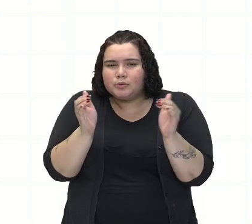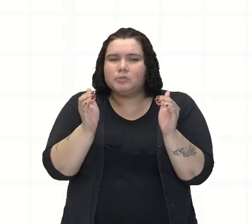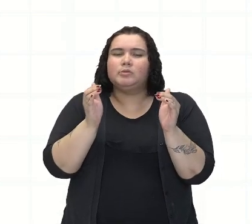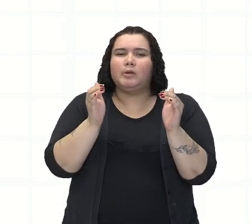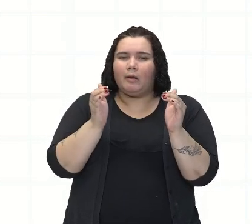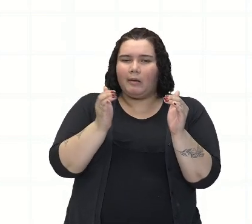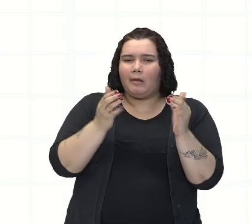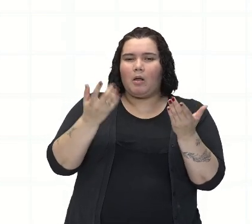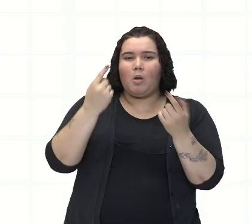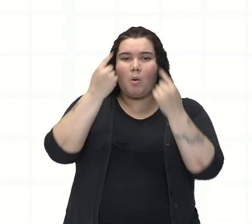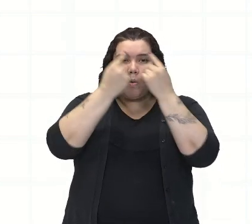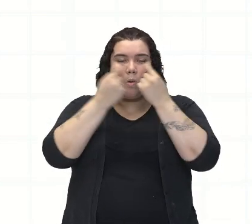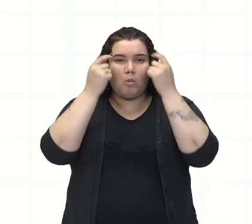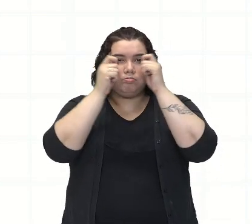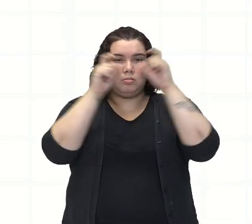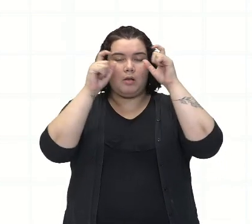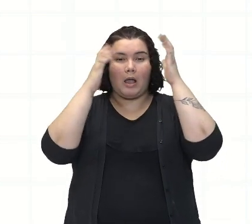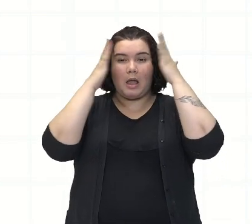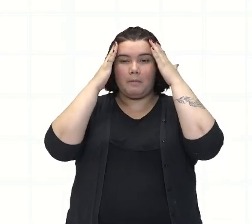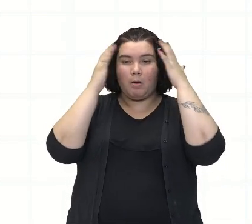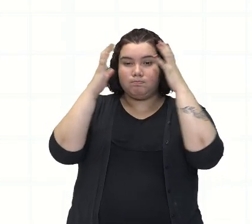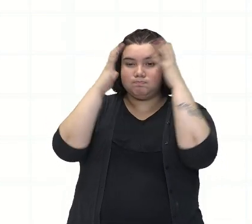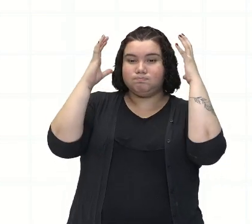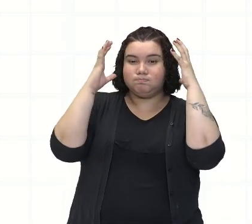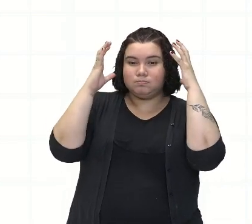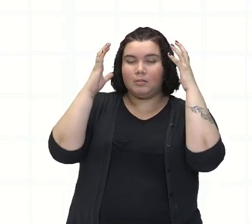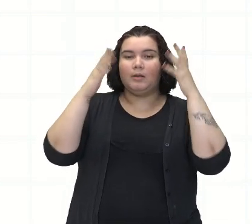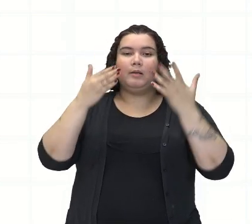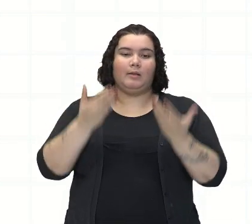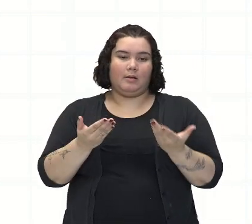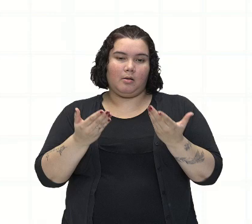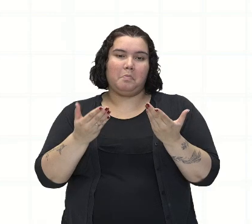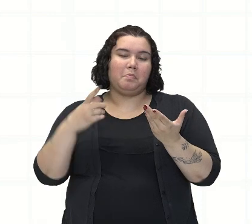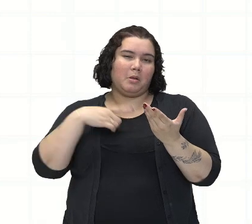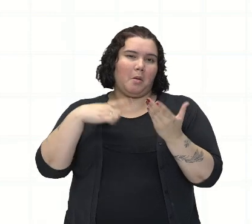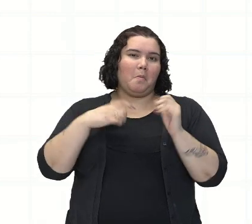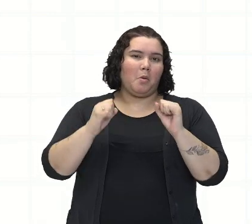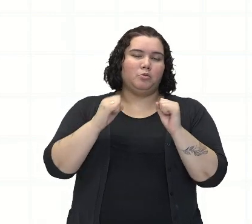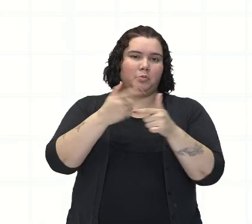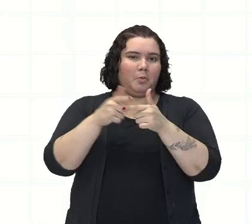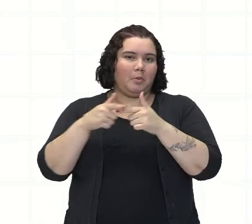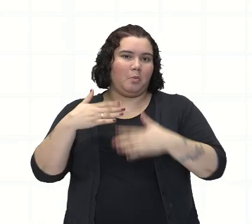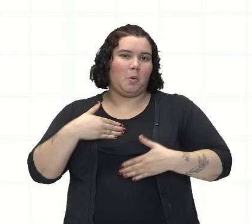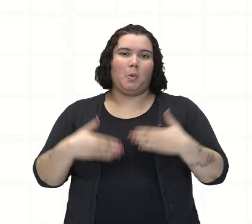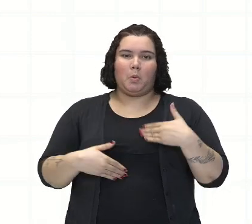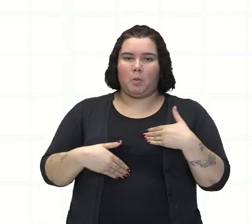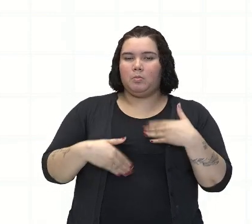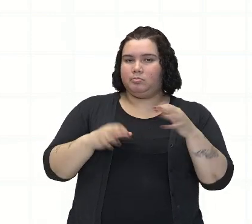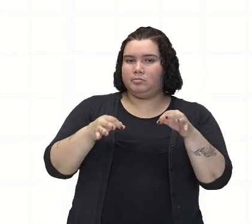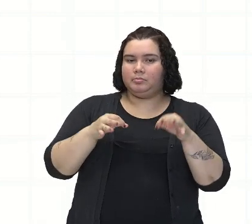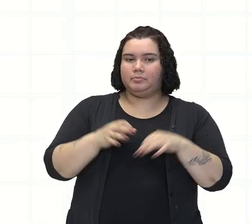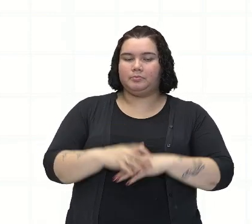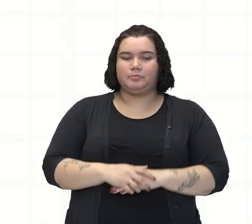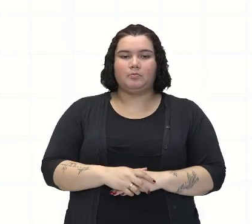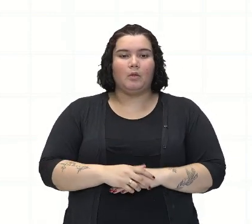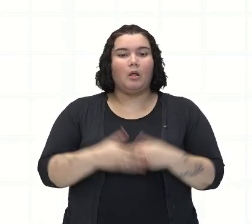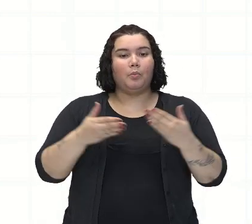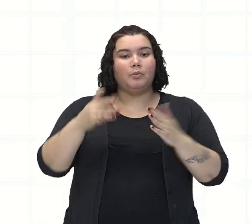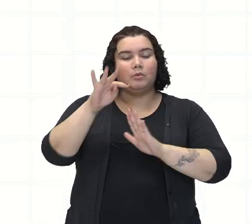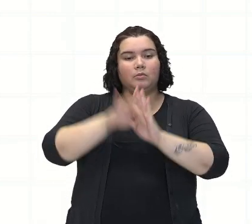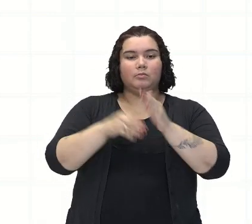cabeçudota, ela tem uns olhos meio grandes, então tem alguma dismorfia talvez corporal nessa referência. Seguindo aí com o nosso texto, a gente